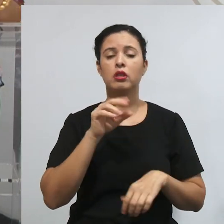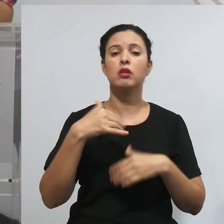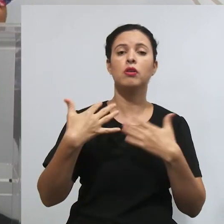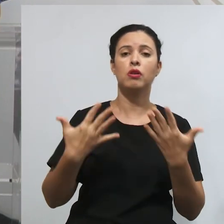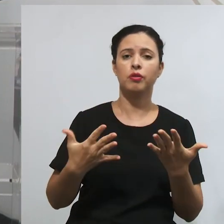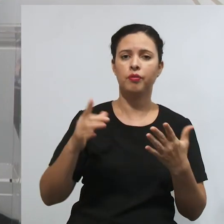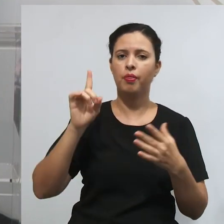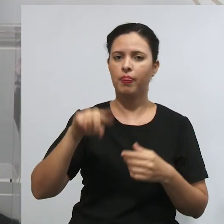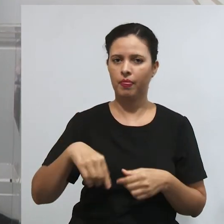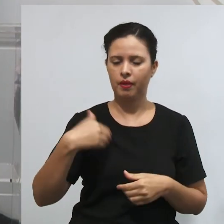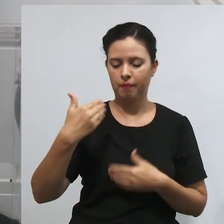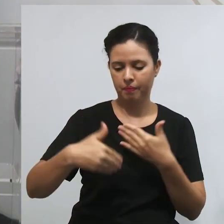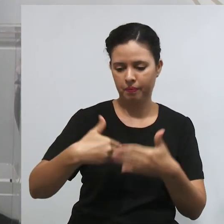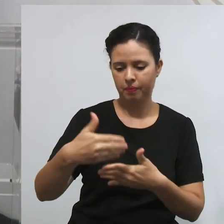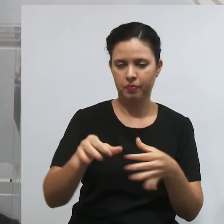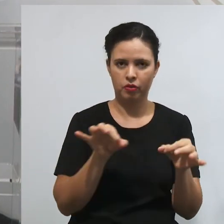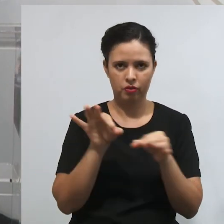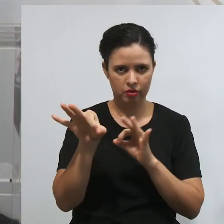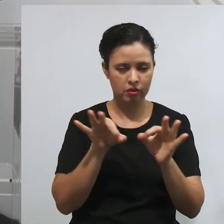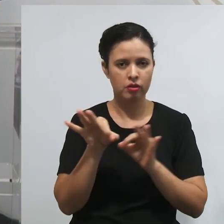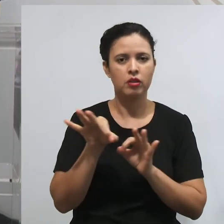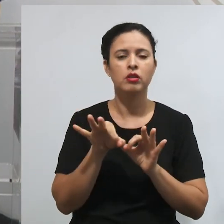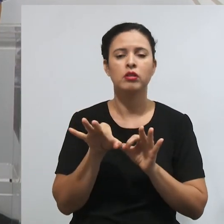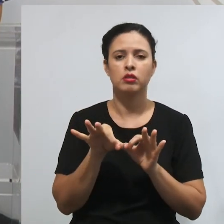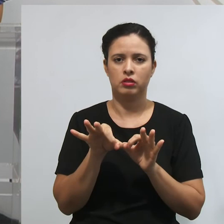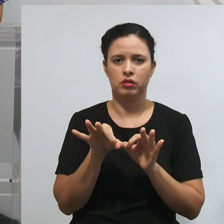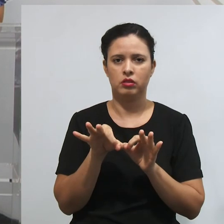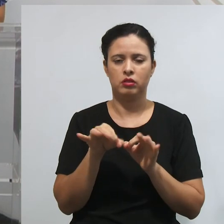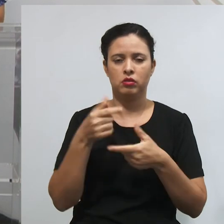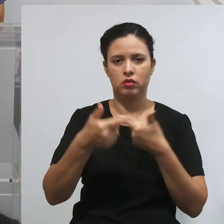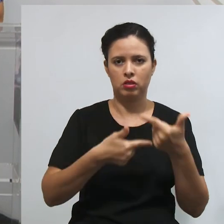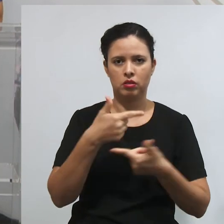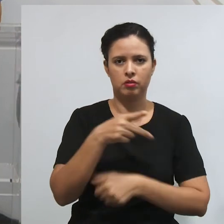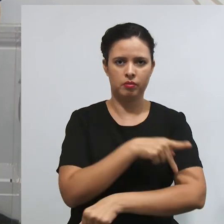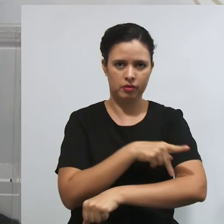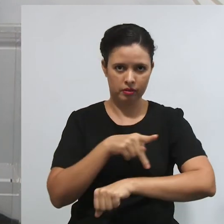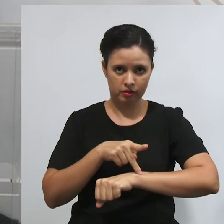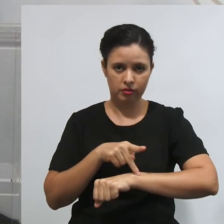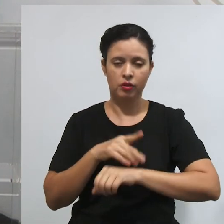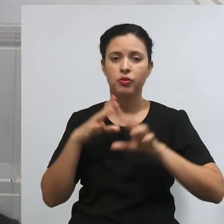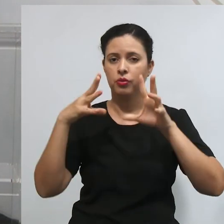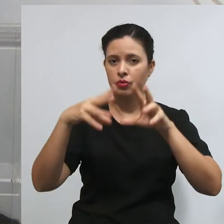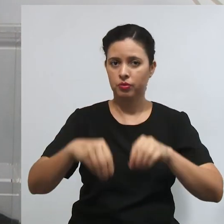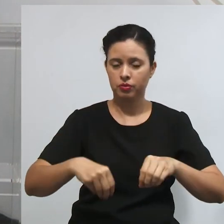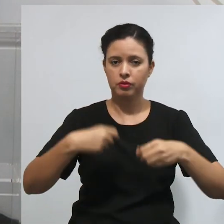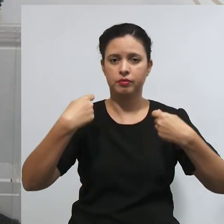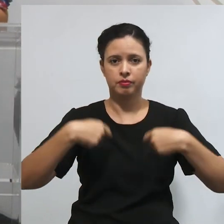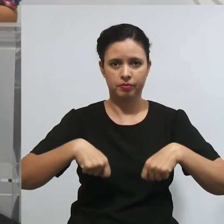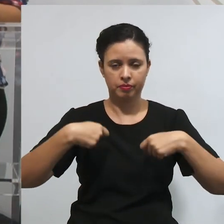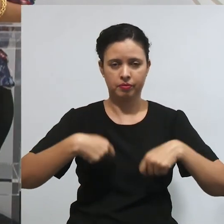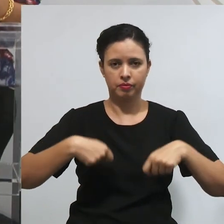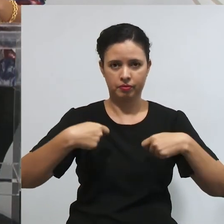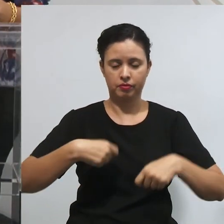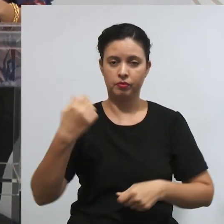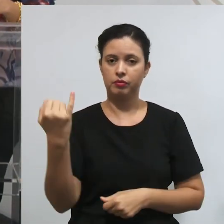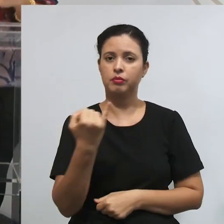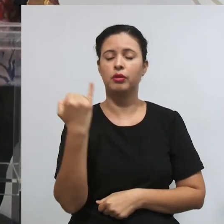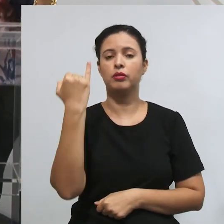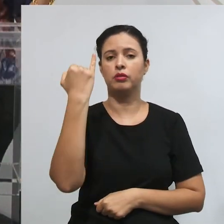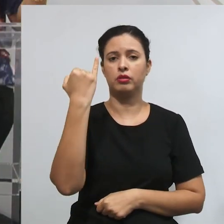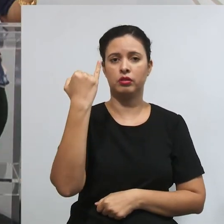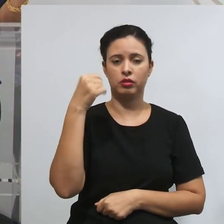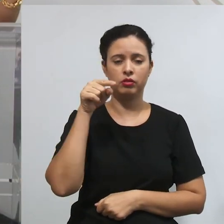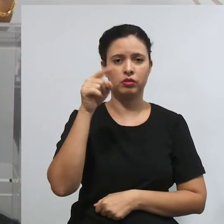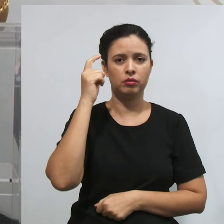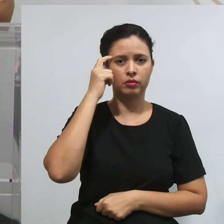parte do meu fazer, da minha organização, do meu trabalho pedagógico, e tudo isso é necessário. É importante